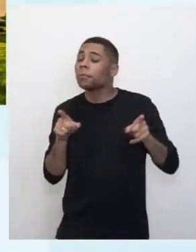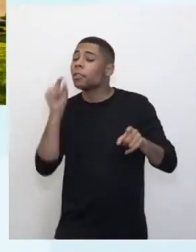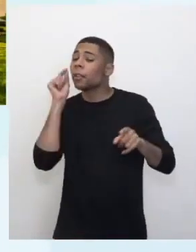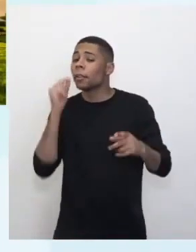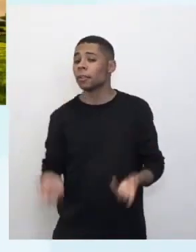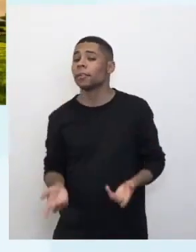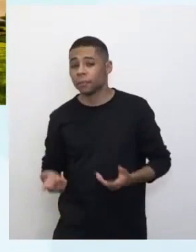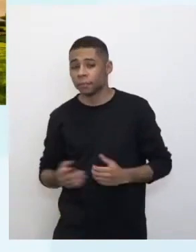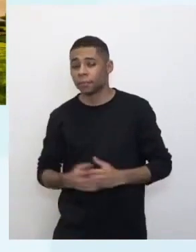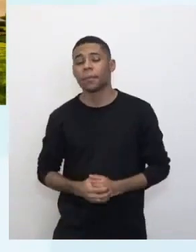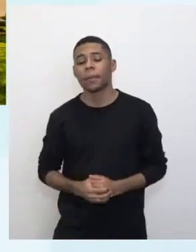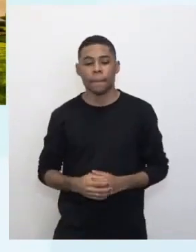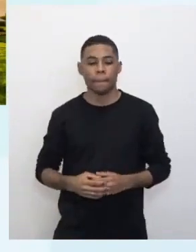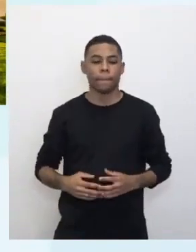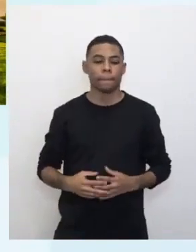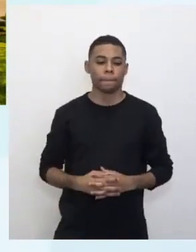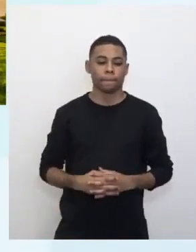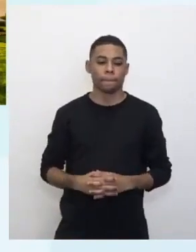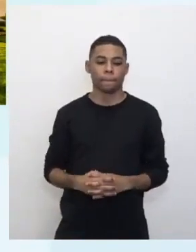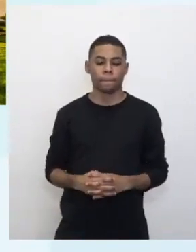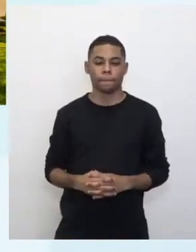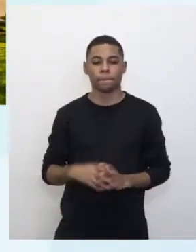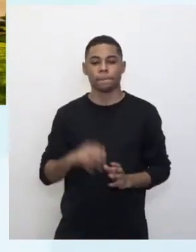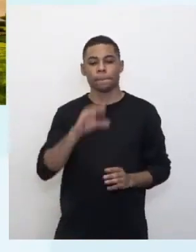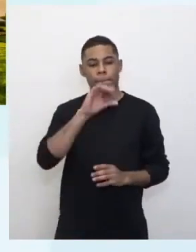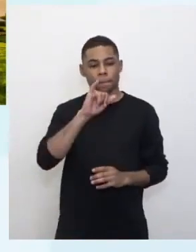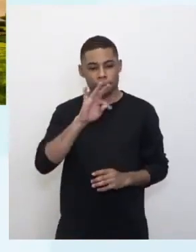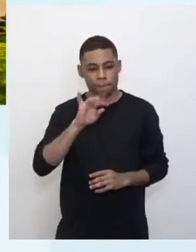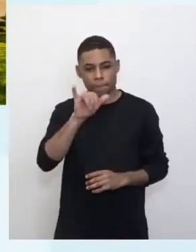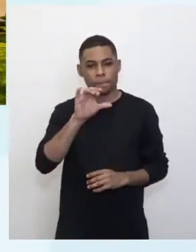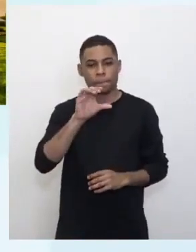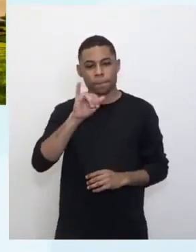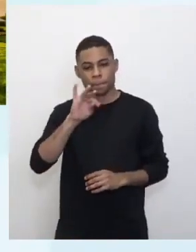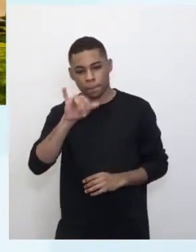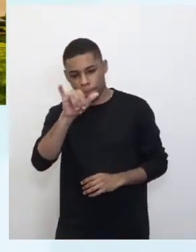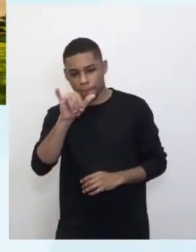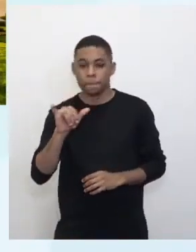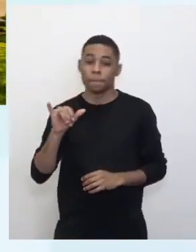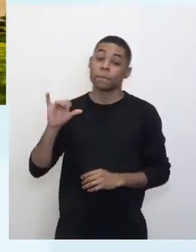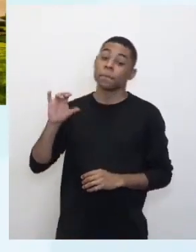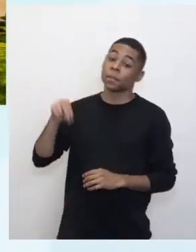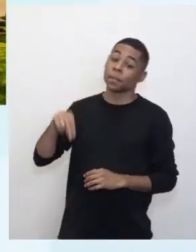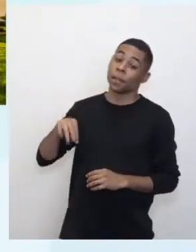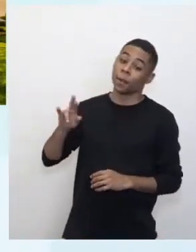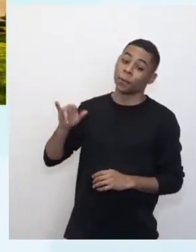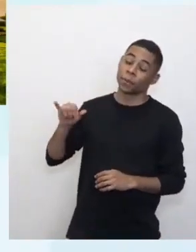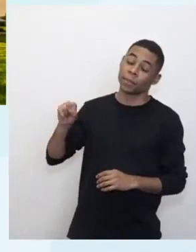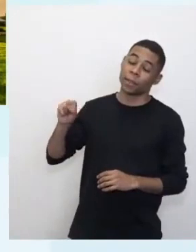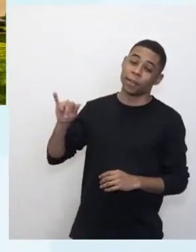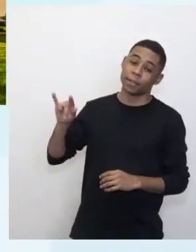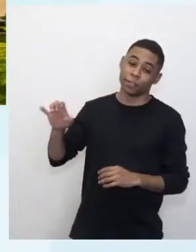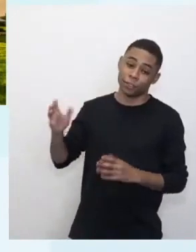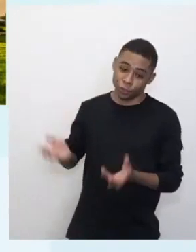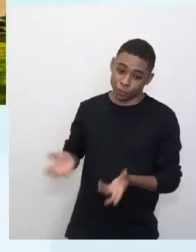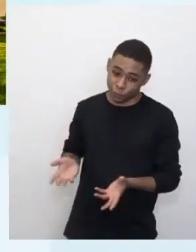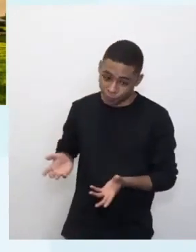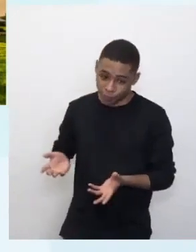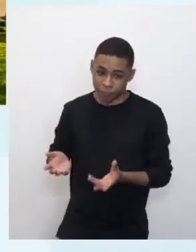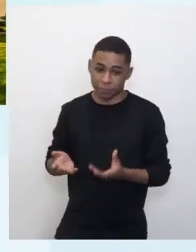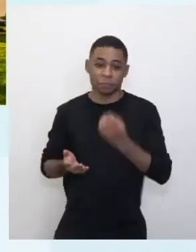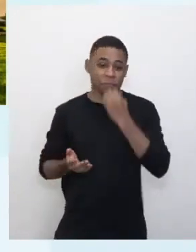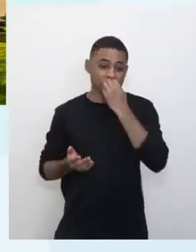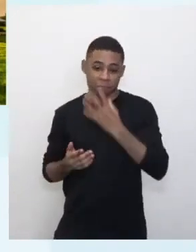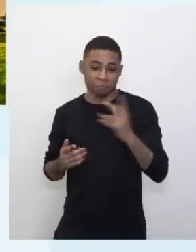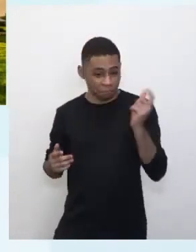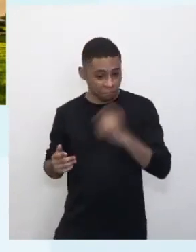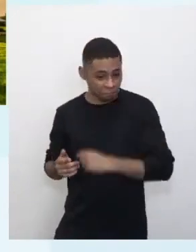de vocês? Vamos lá, a gente tá city. Um pouco dividido. Mas o Ademo falou vacation can be the countryside. As férias pode ser no campo,